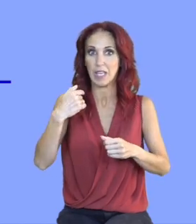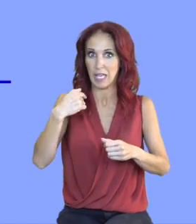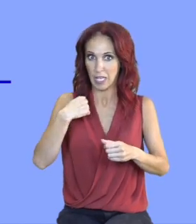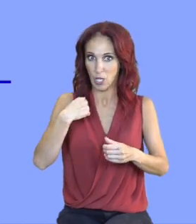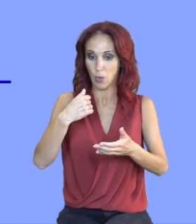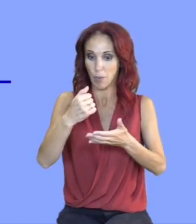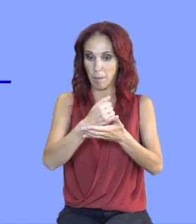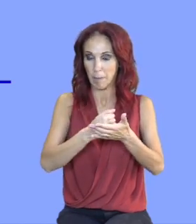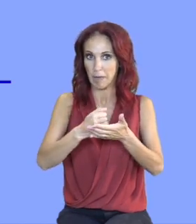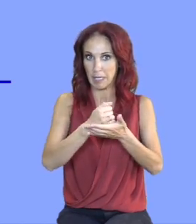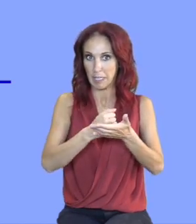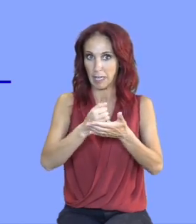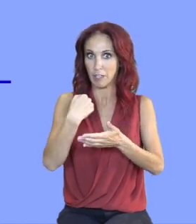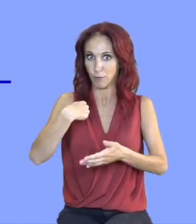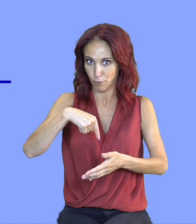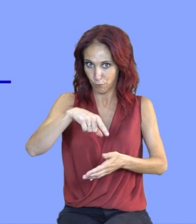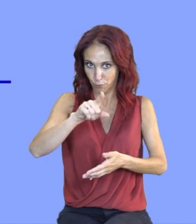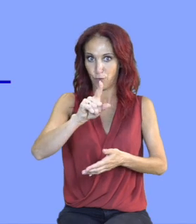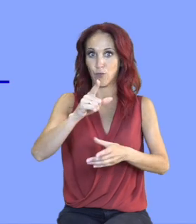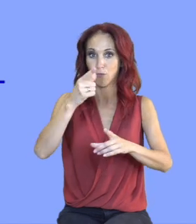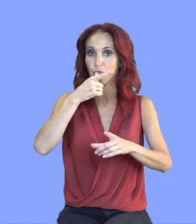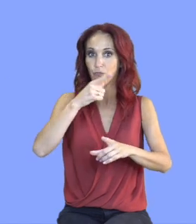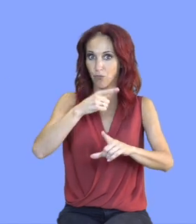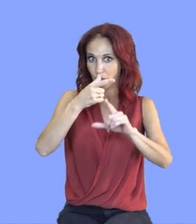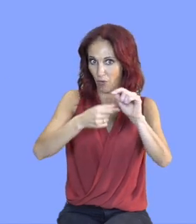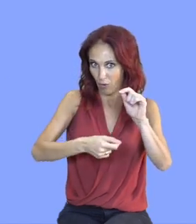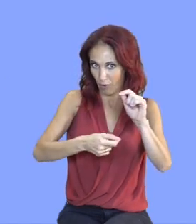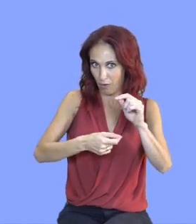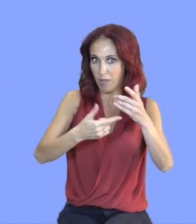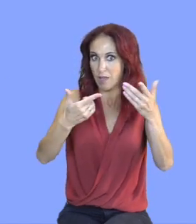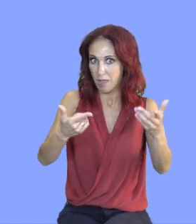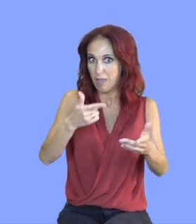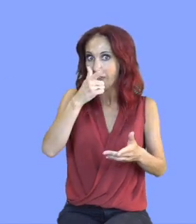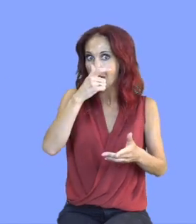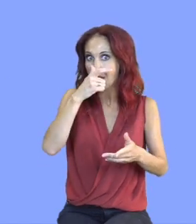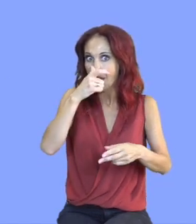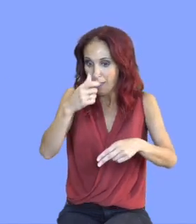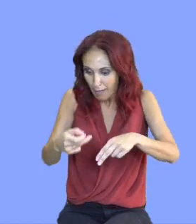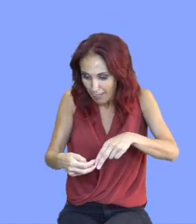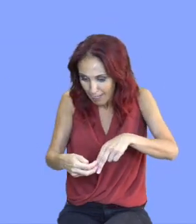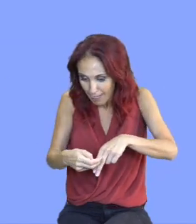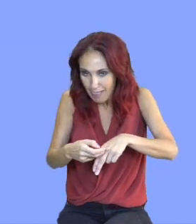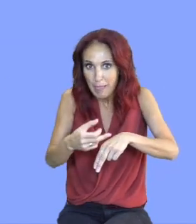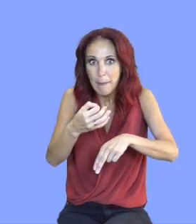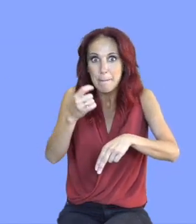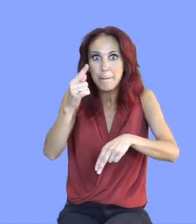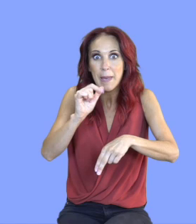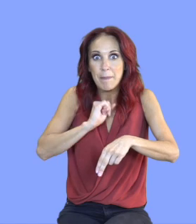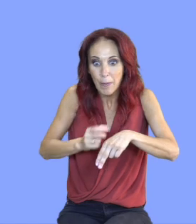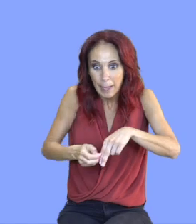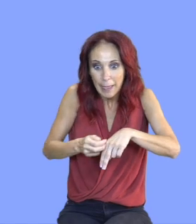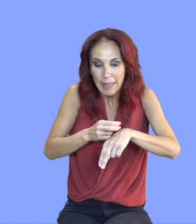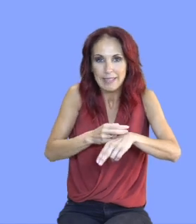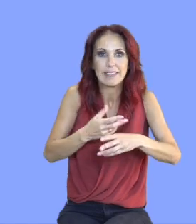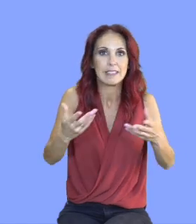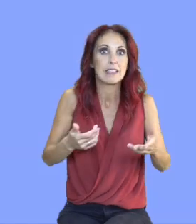lá. Fui ao mercado comprar café e a formiguinha subiu